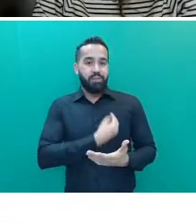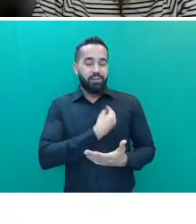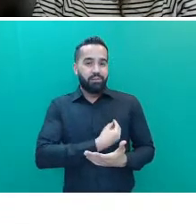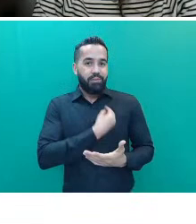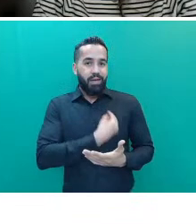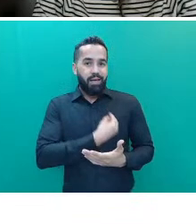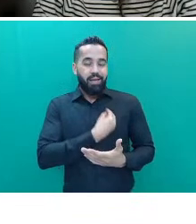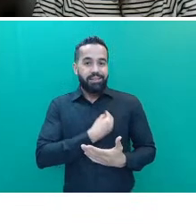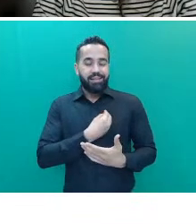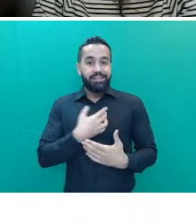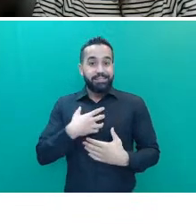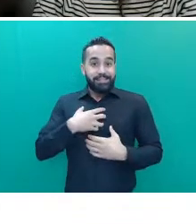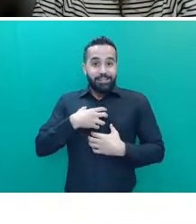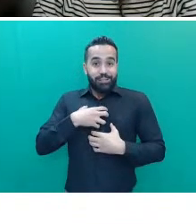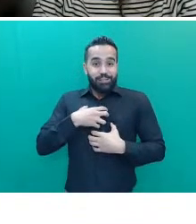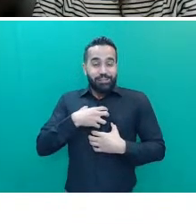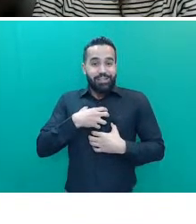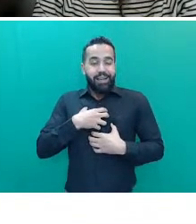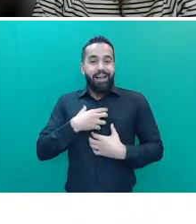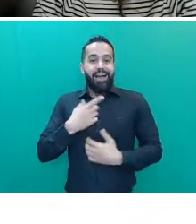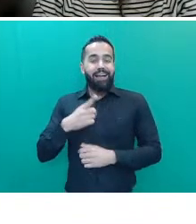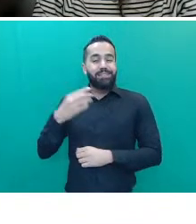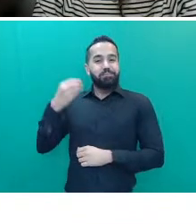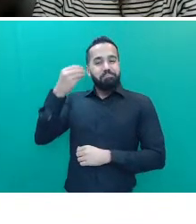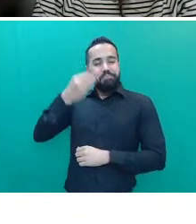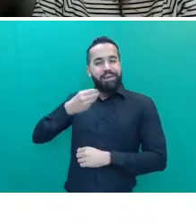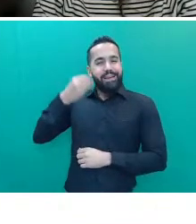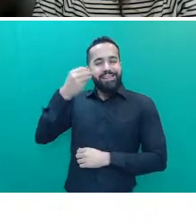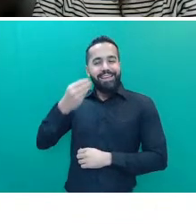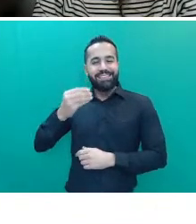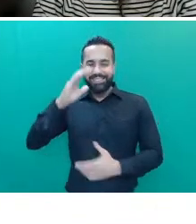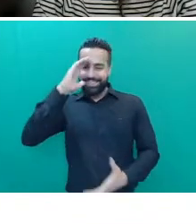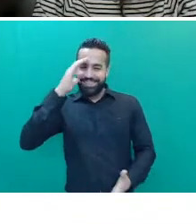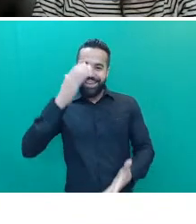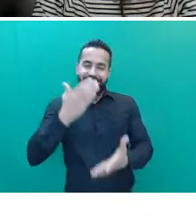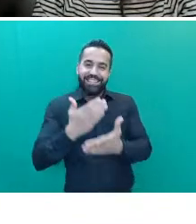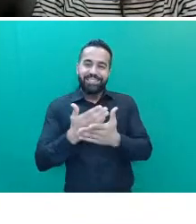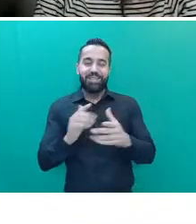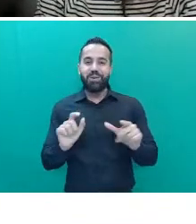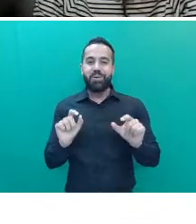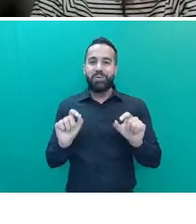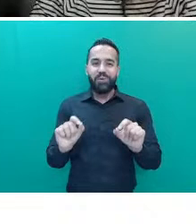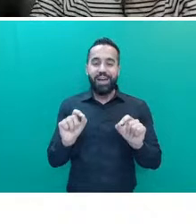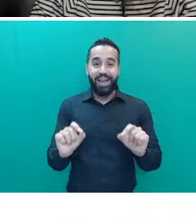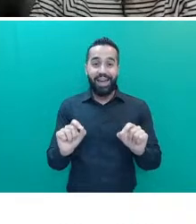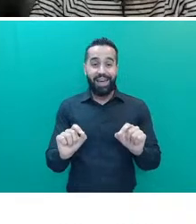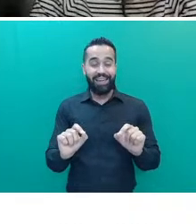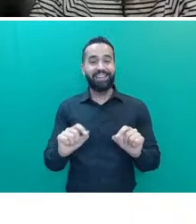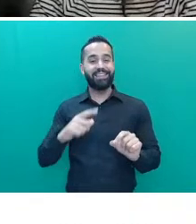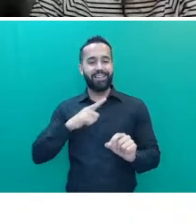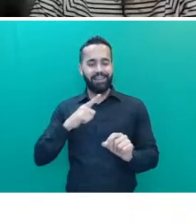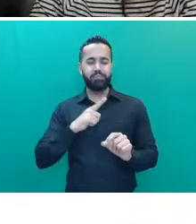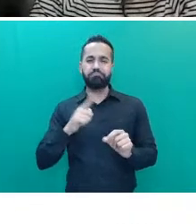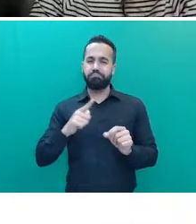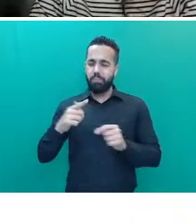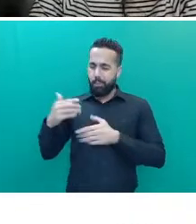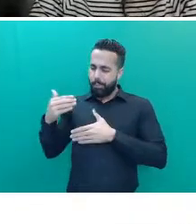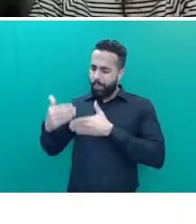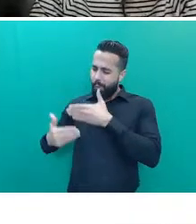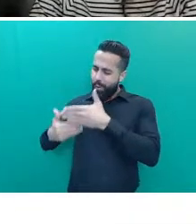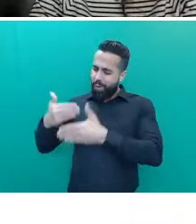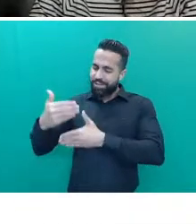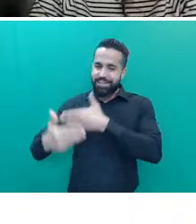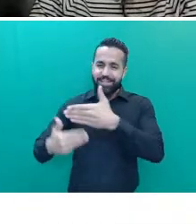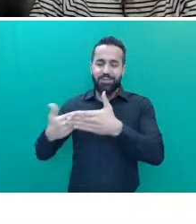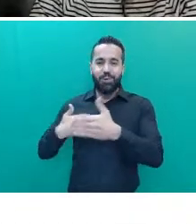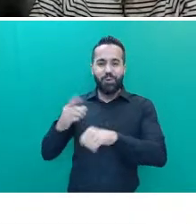uma. Viver toda essa tese, essa experiência, não é só, além de todo o processo, né, de doutorado, quem já